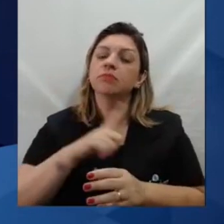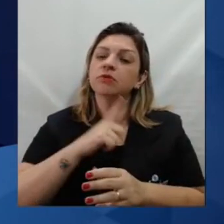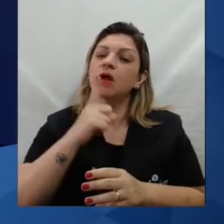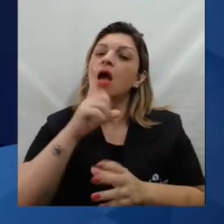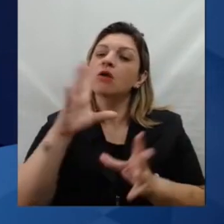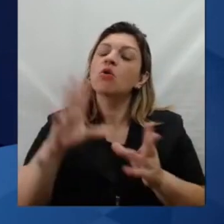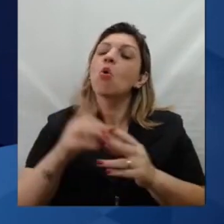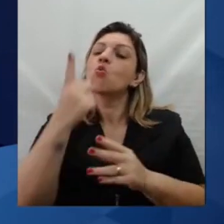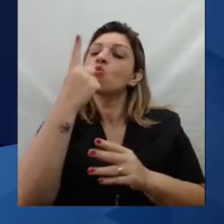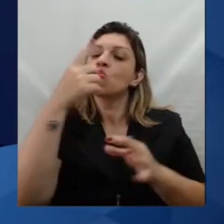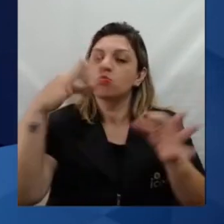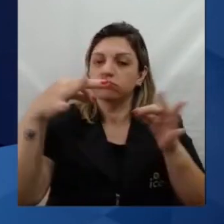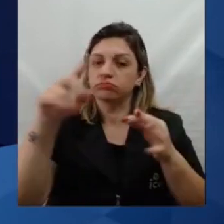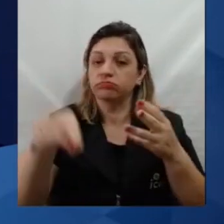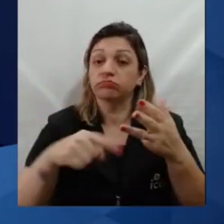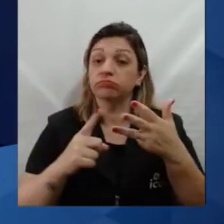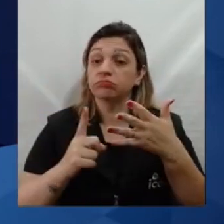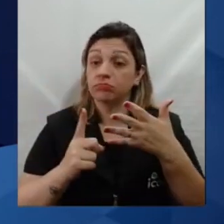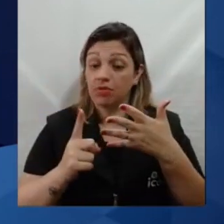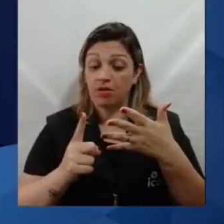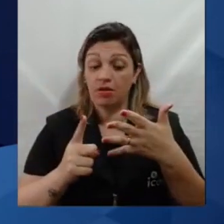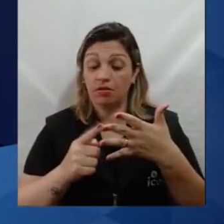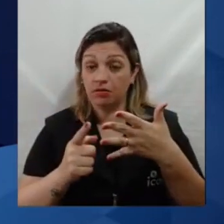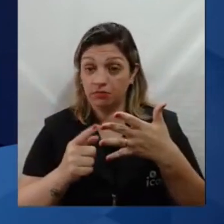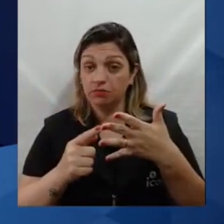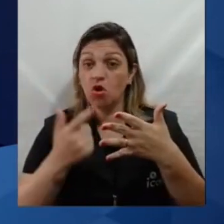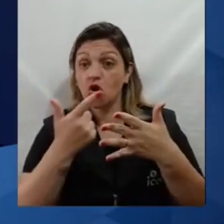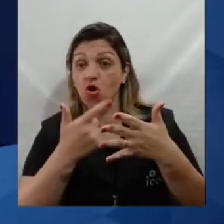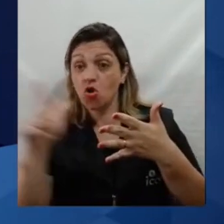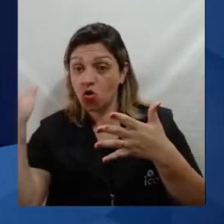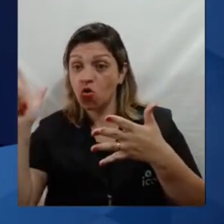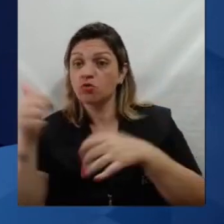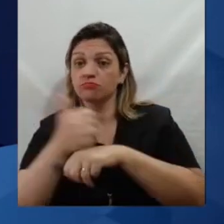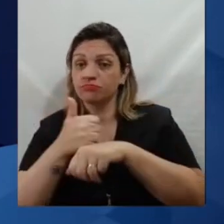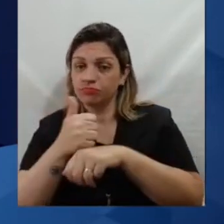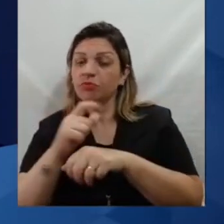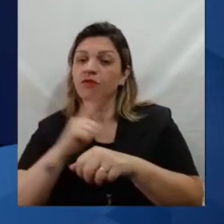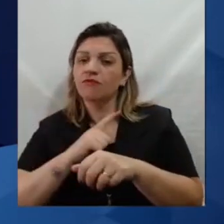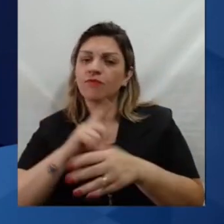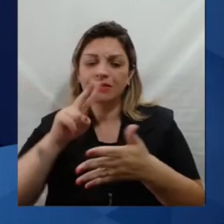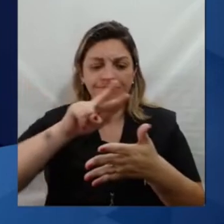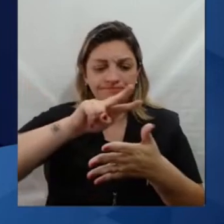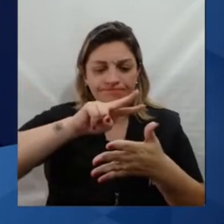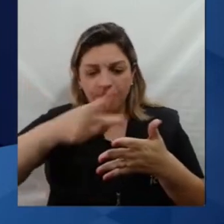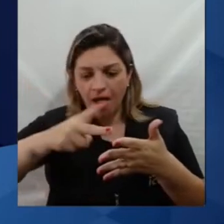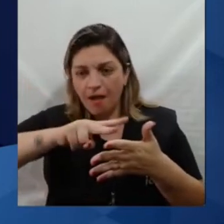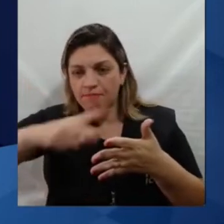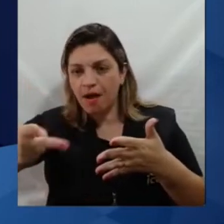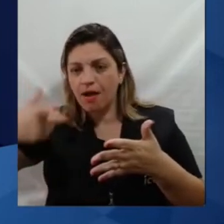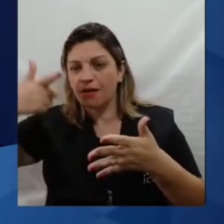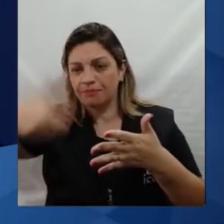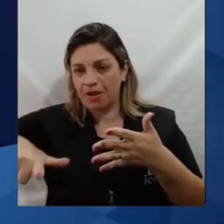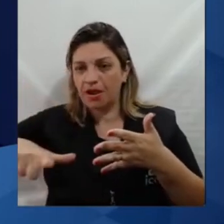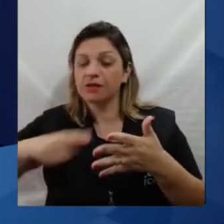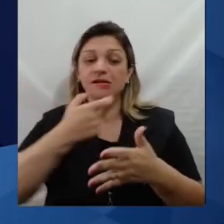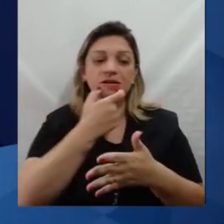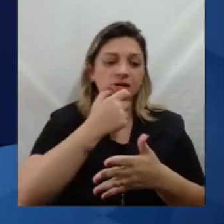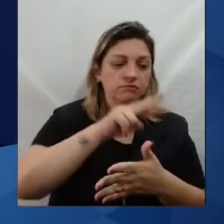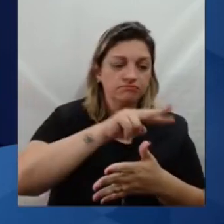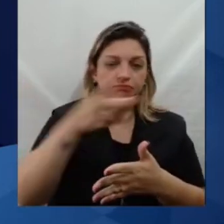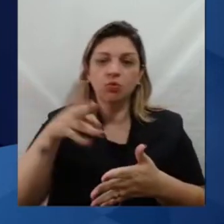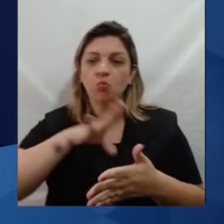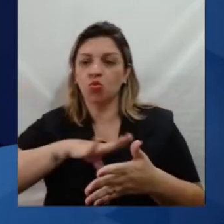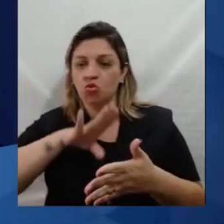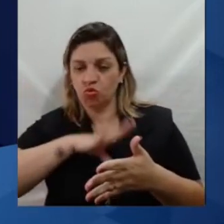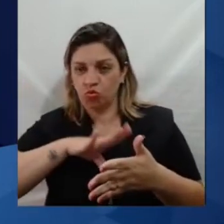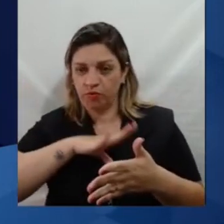estágio 3, 2 outros tradutores, eles fizeram a retrotradução desse questionário. Então, eles passaram do inglês para o português. Ambos, eles